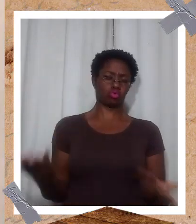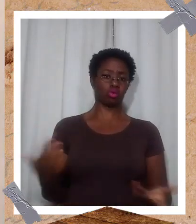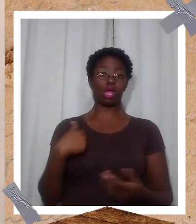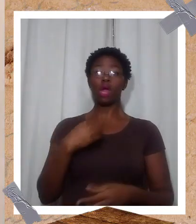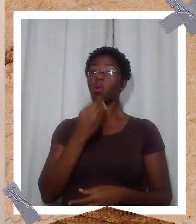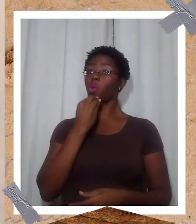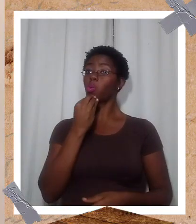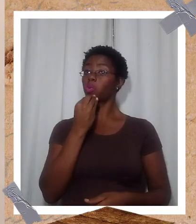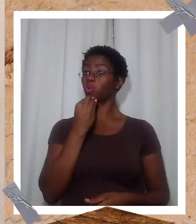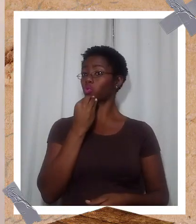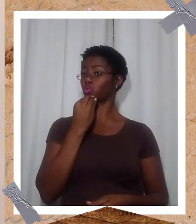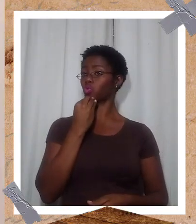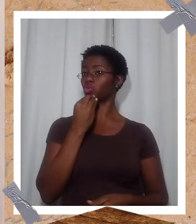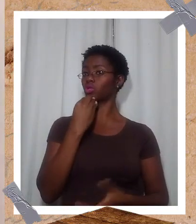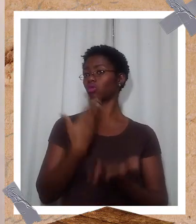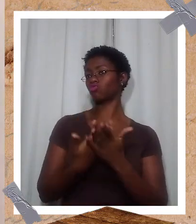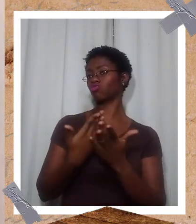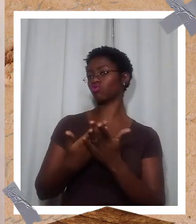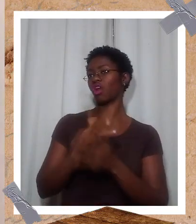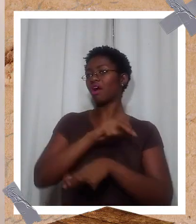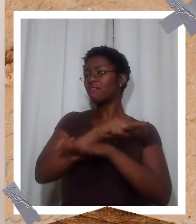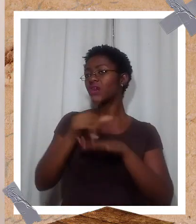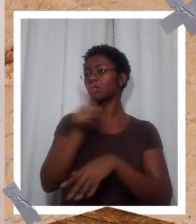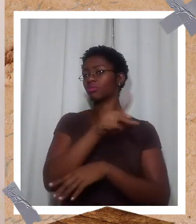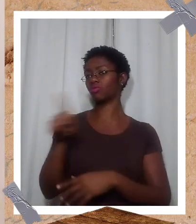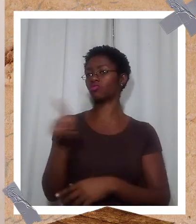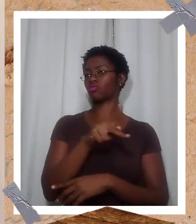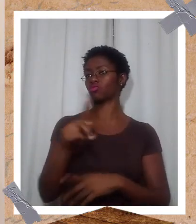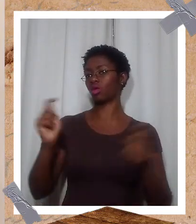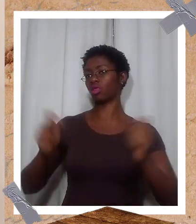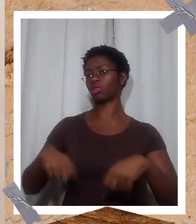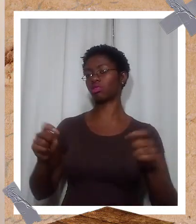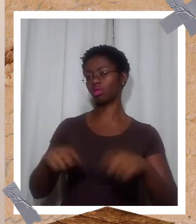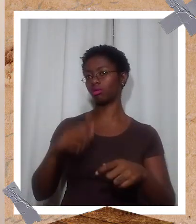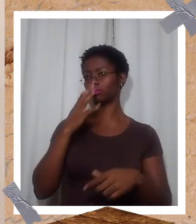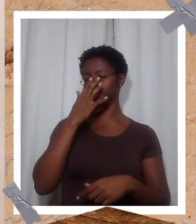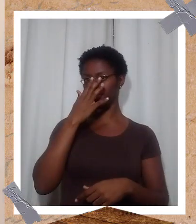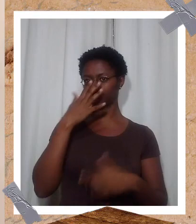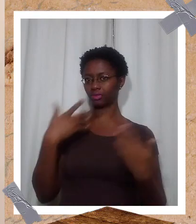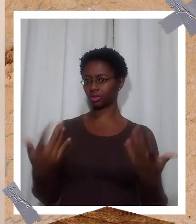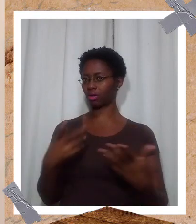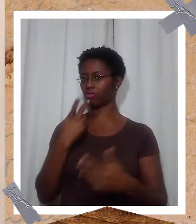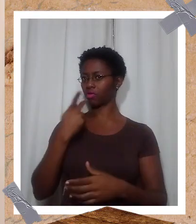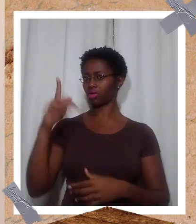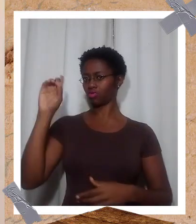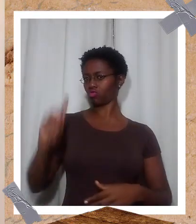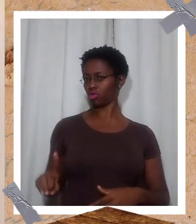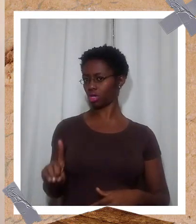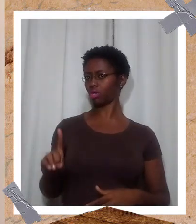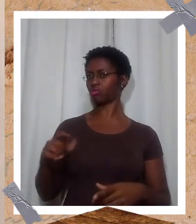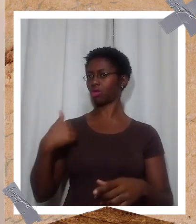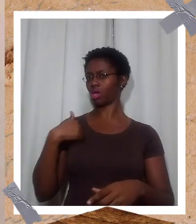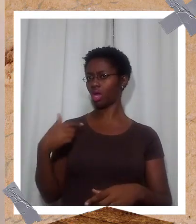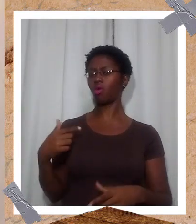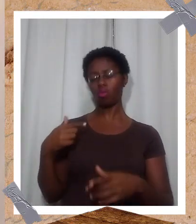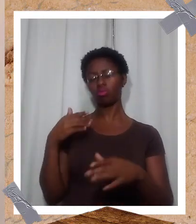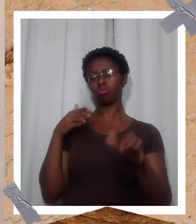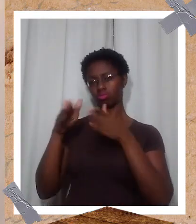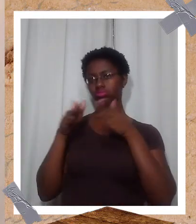de estudar com vários professores. Então, quando se tratava do direito, eu estudei